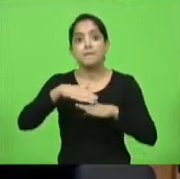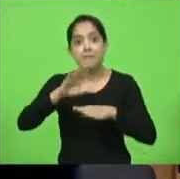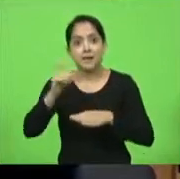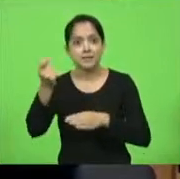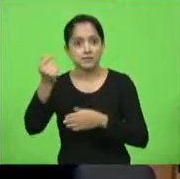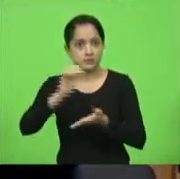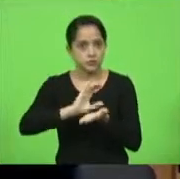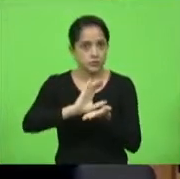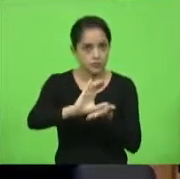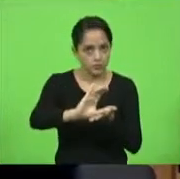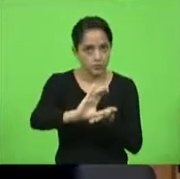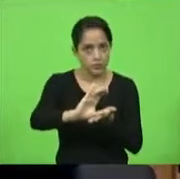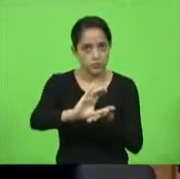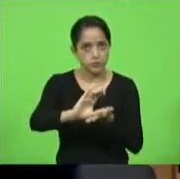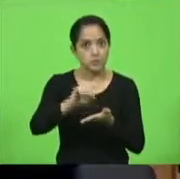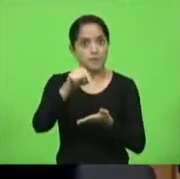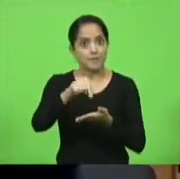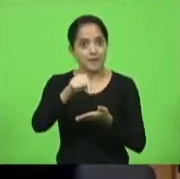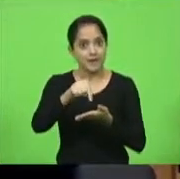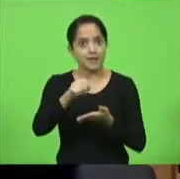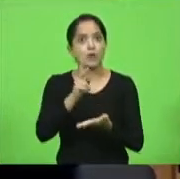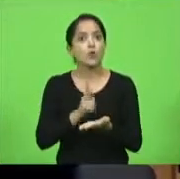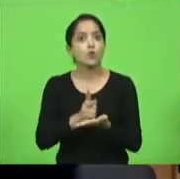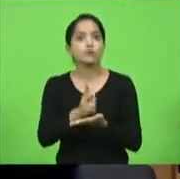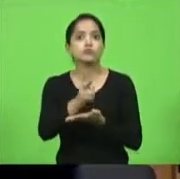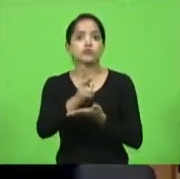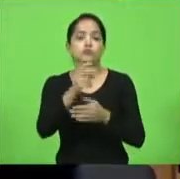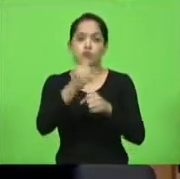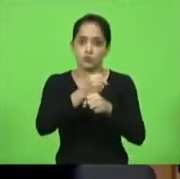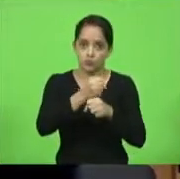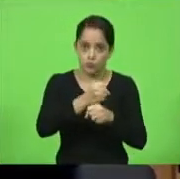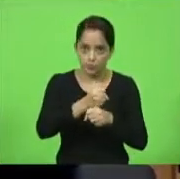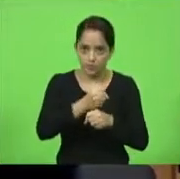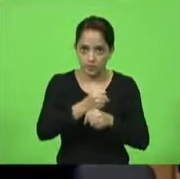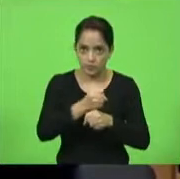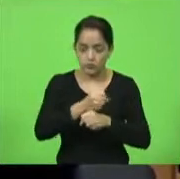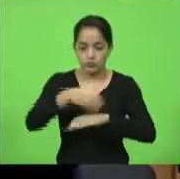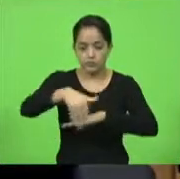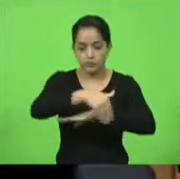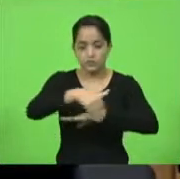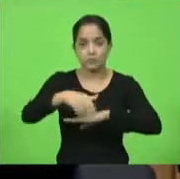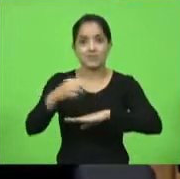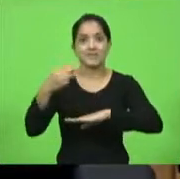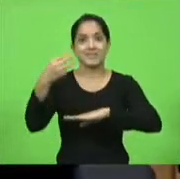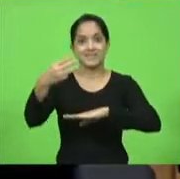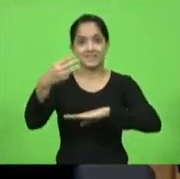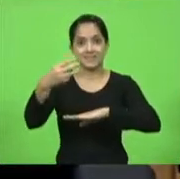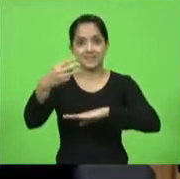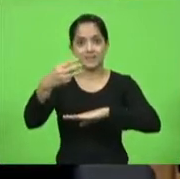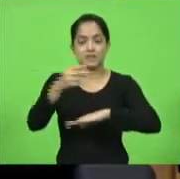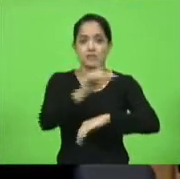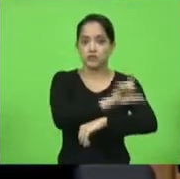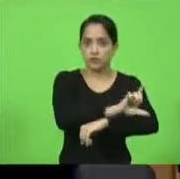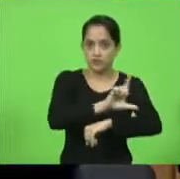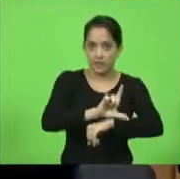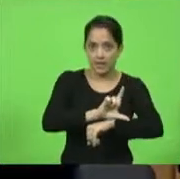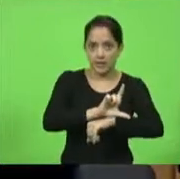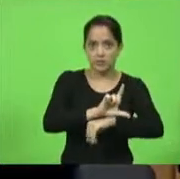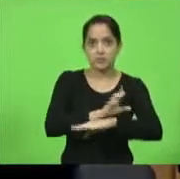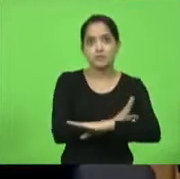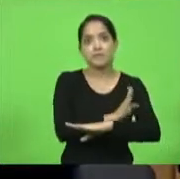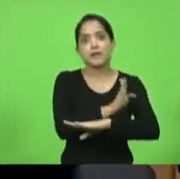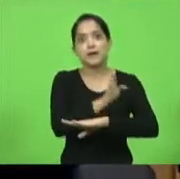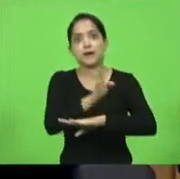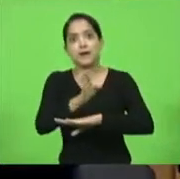recursos para que dê continuidade à terceira faixa, agora saindo de Lages, para esse